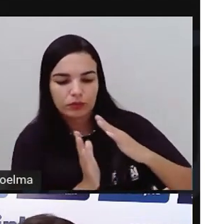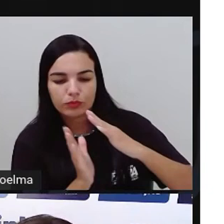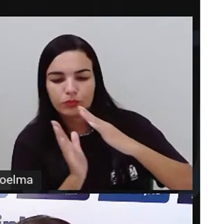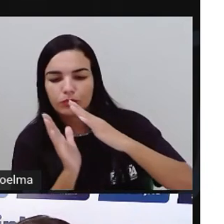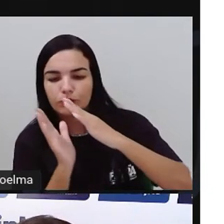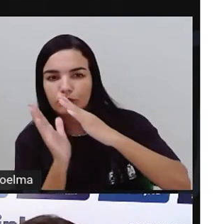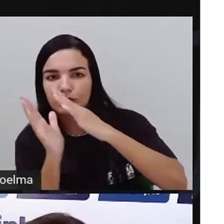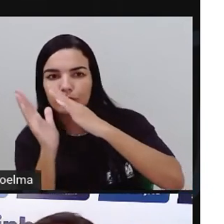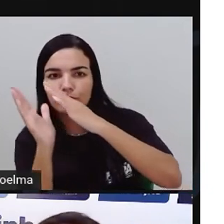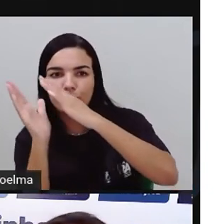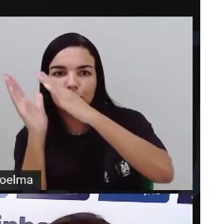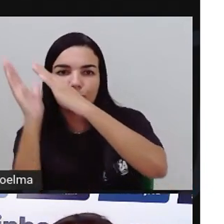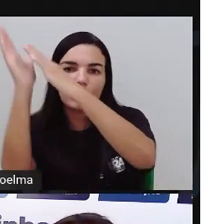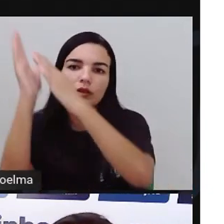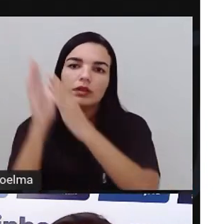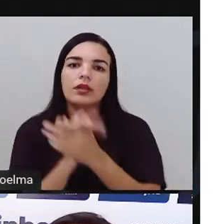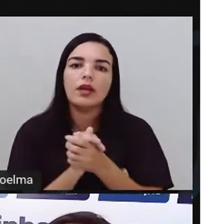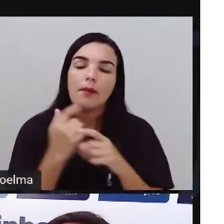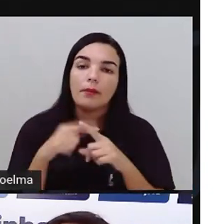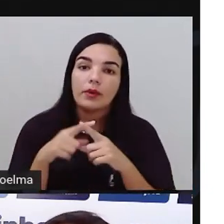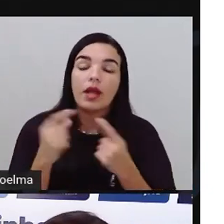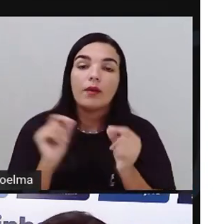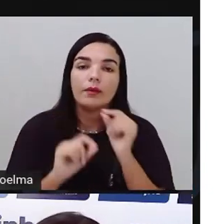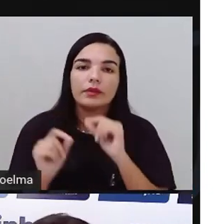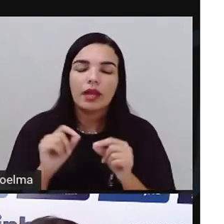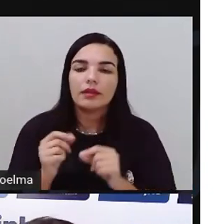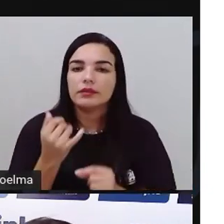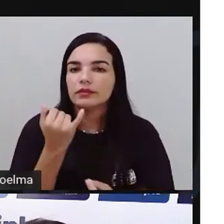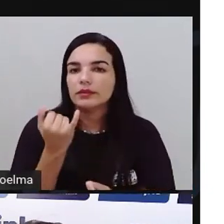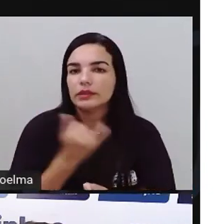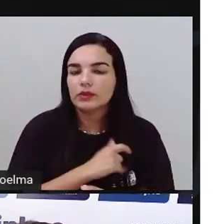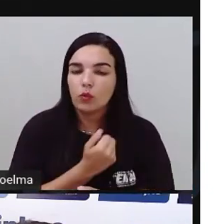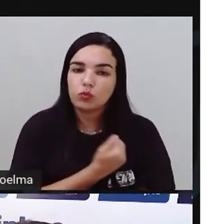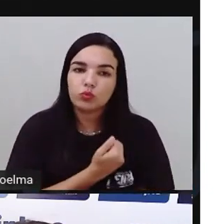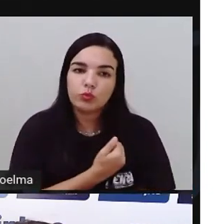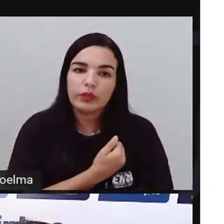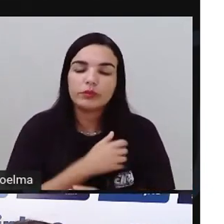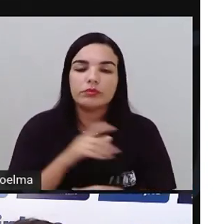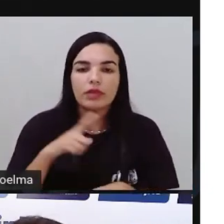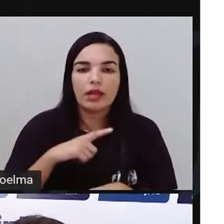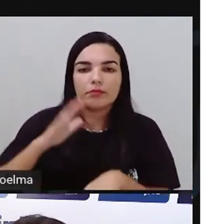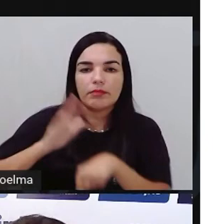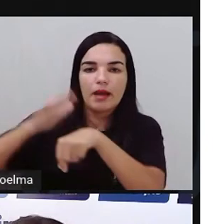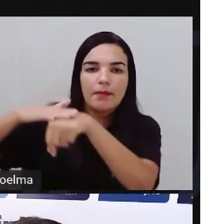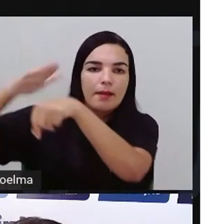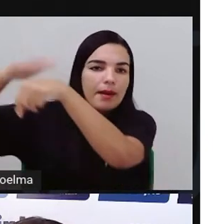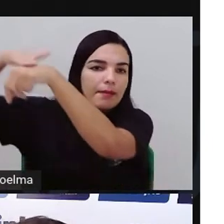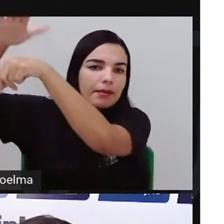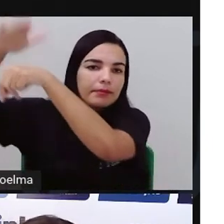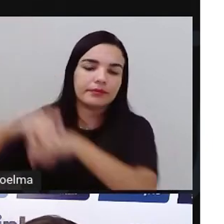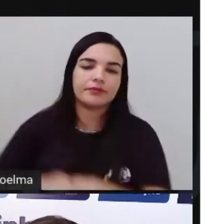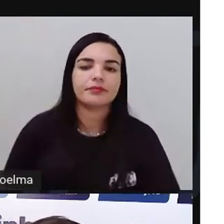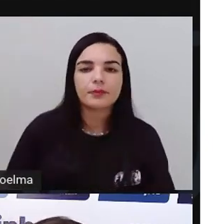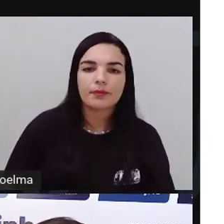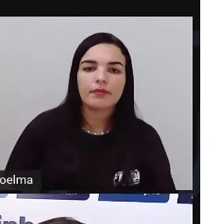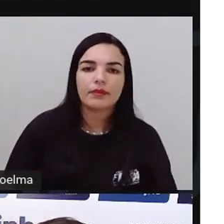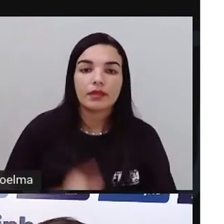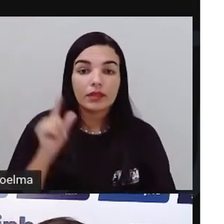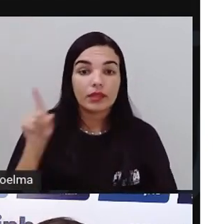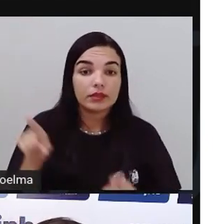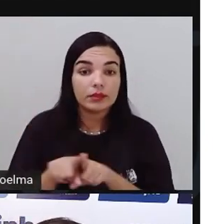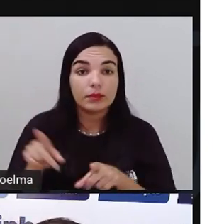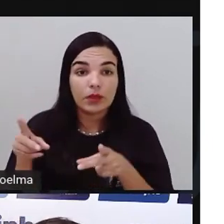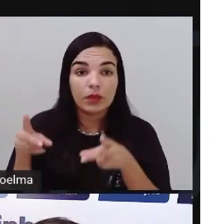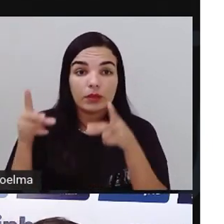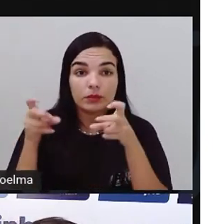de tamanho conforme os valores que elas estão representando também aumentam. A gente observa